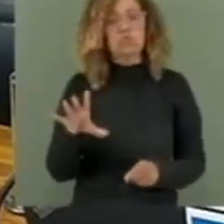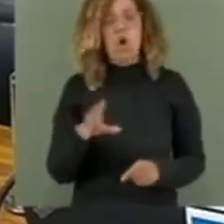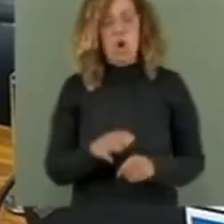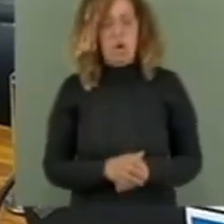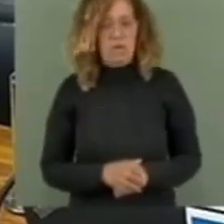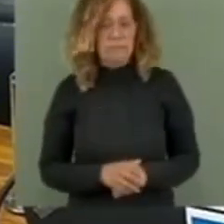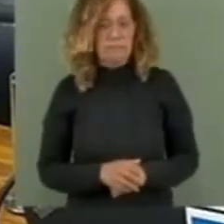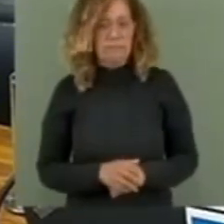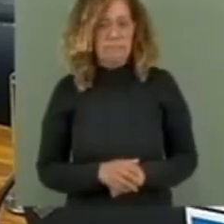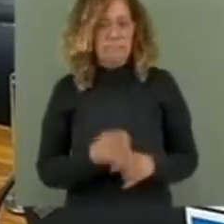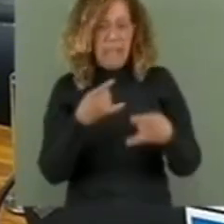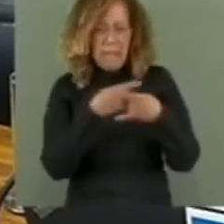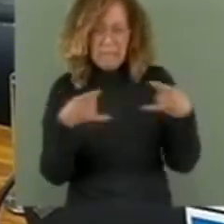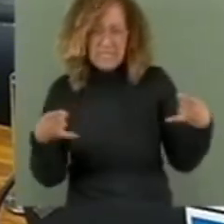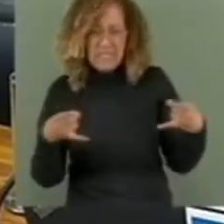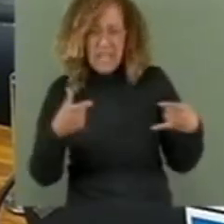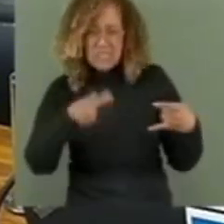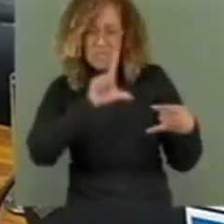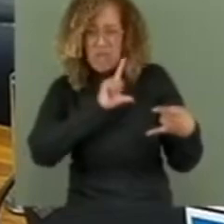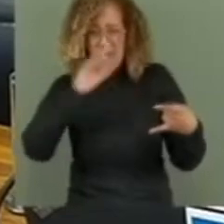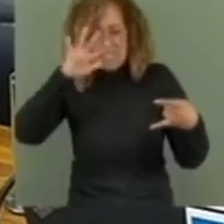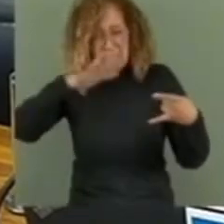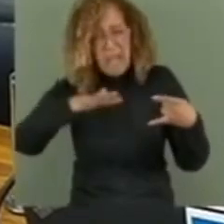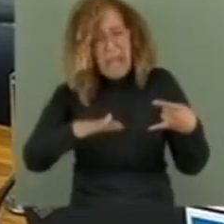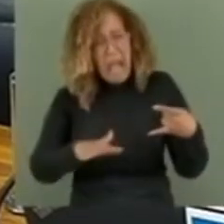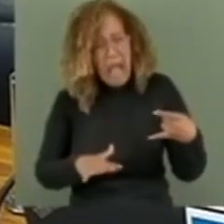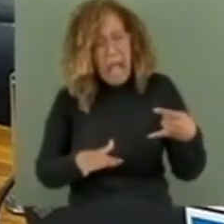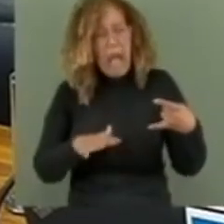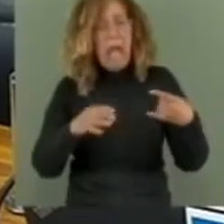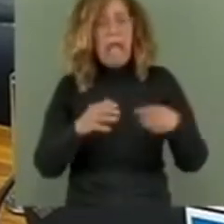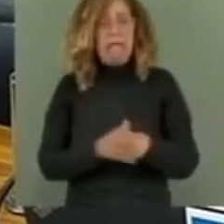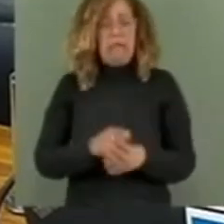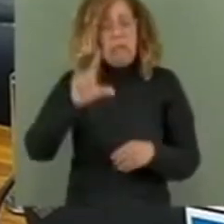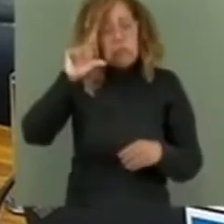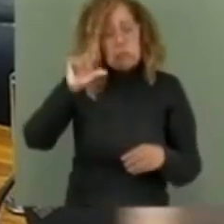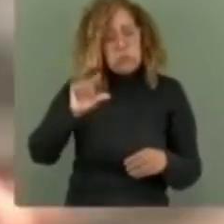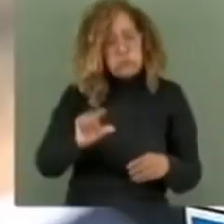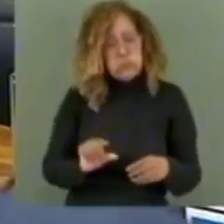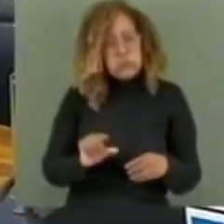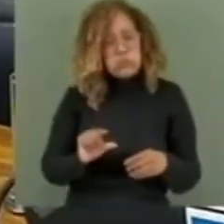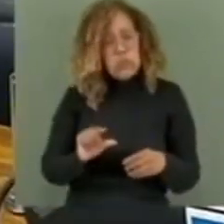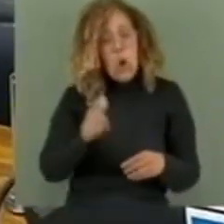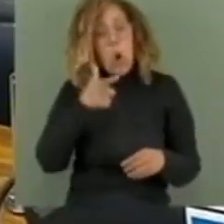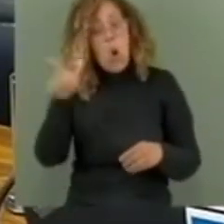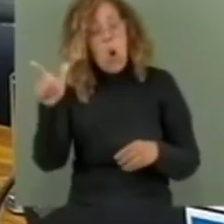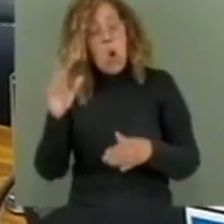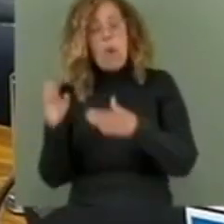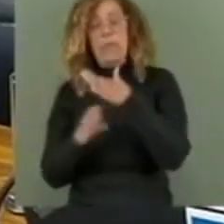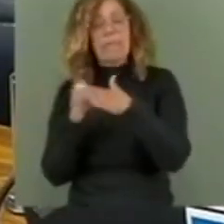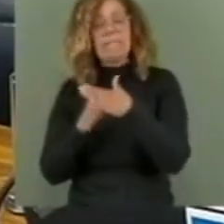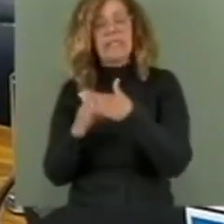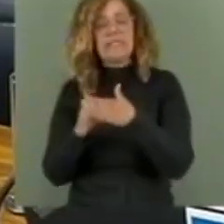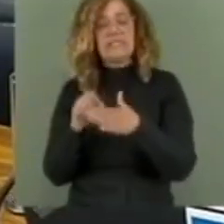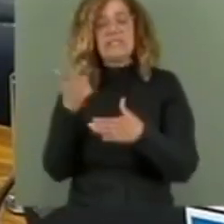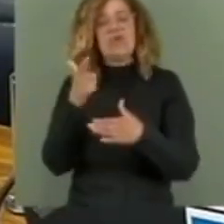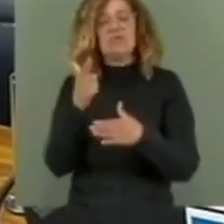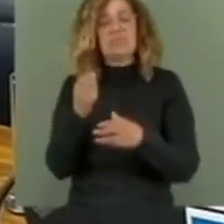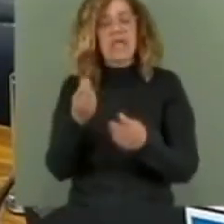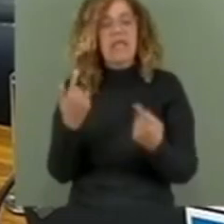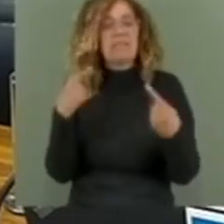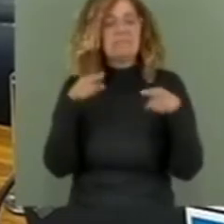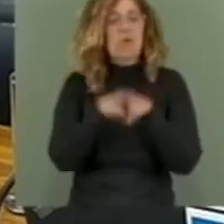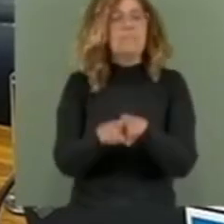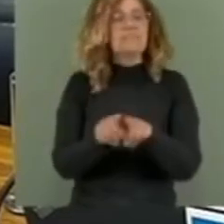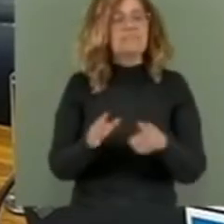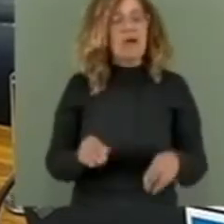A passagem era lá embaixo o preço aí eles baixam o preço que é paraa outra empresa não ter condição de concorrer aí